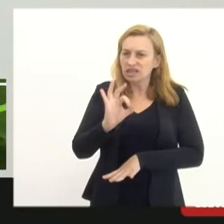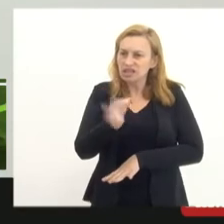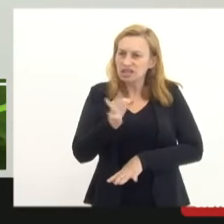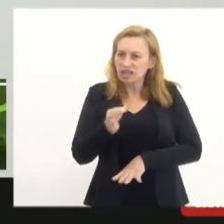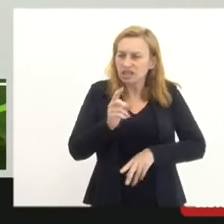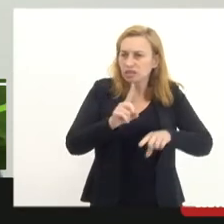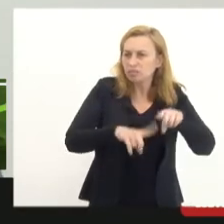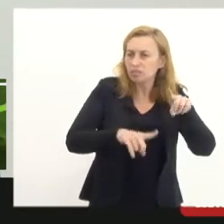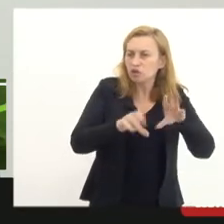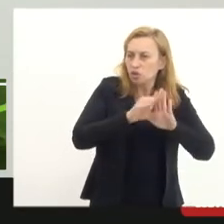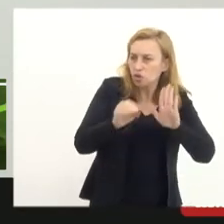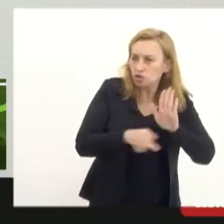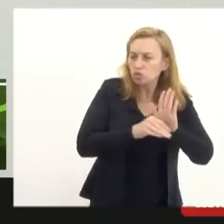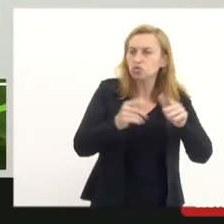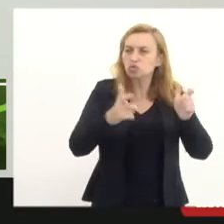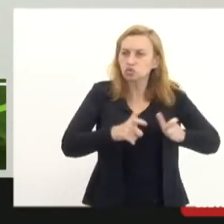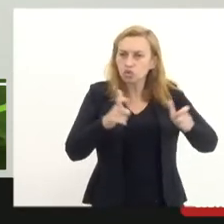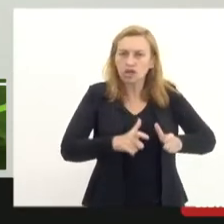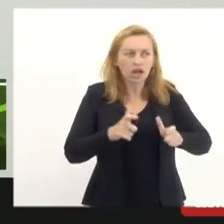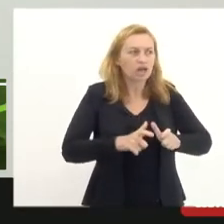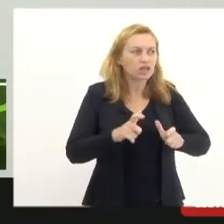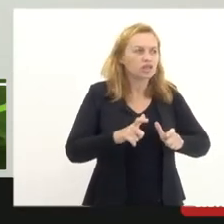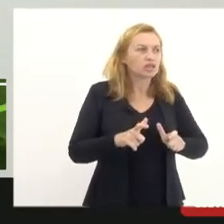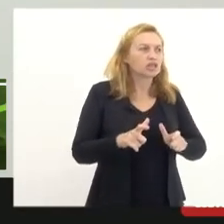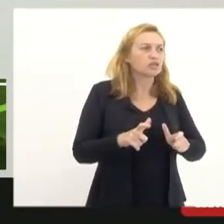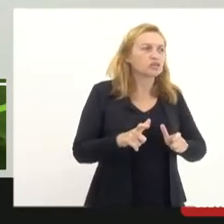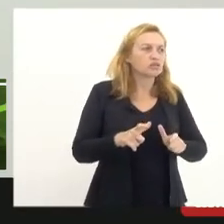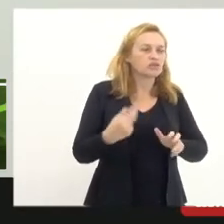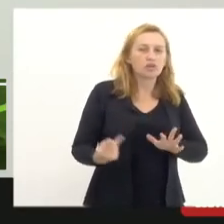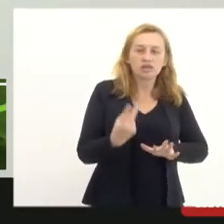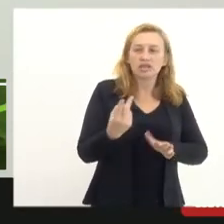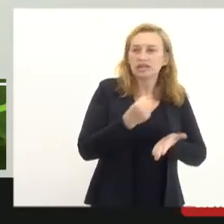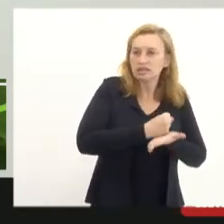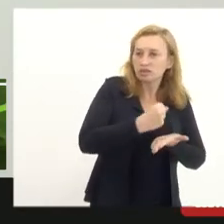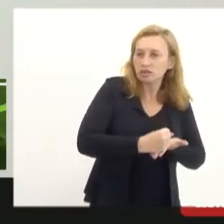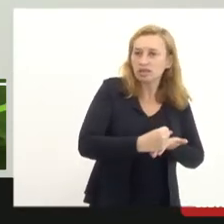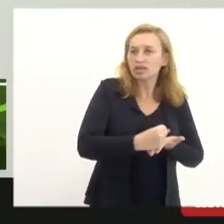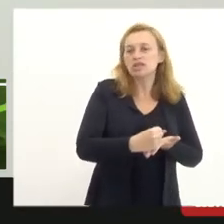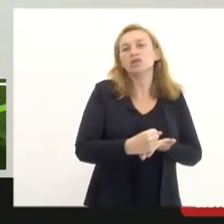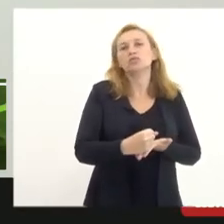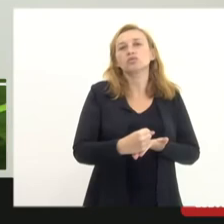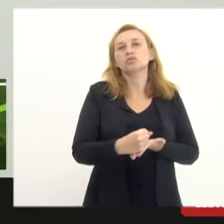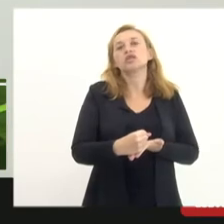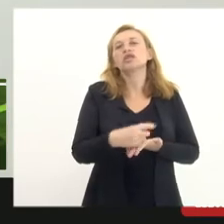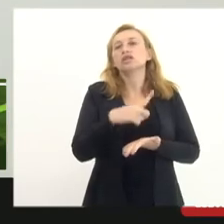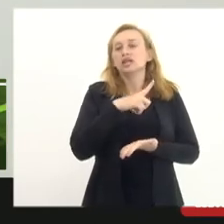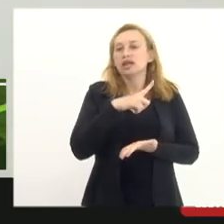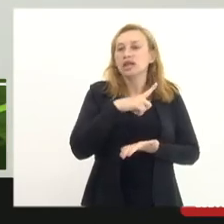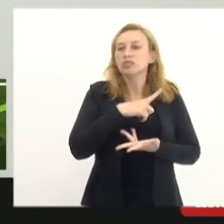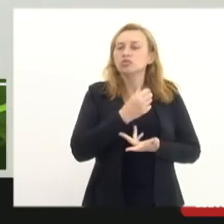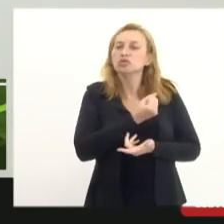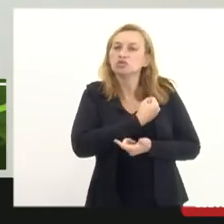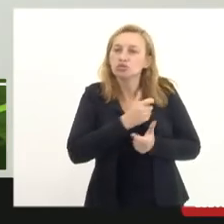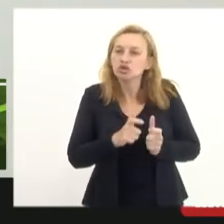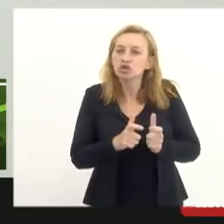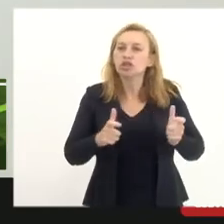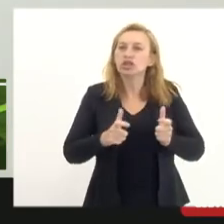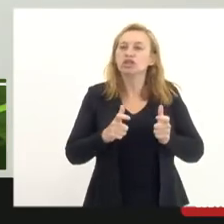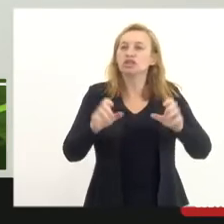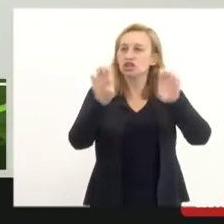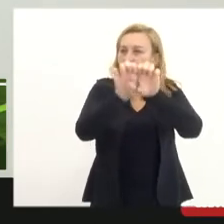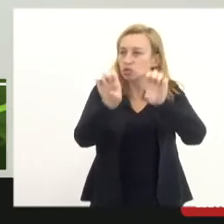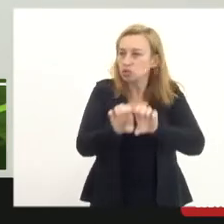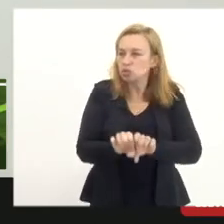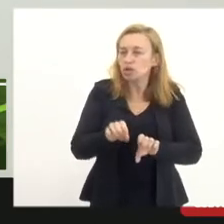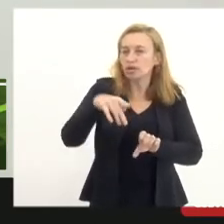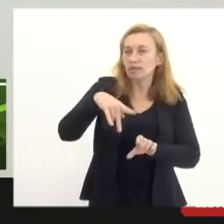conteúdo local que foi contemplada nessa contratação, e teremos grande parte das estruturas